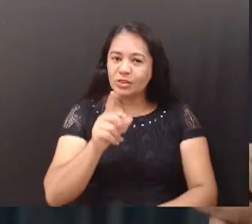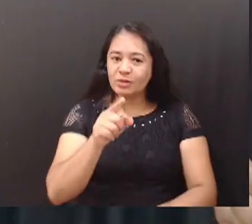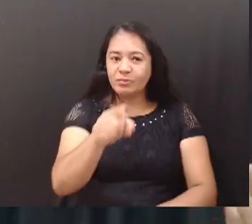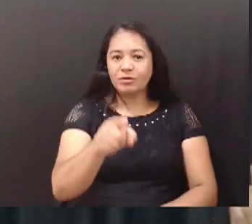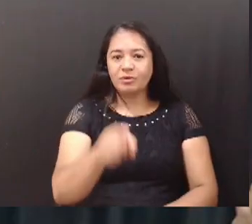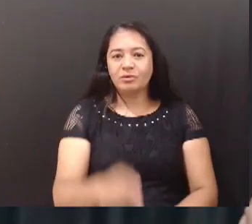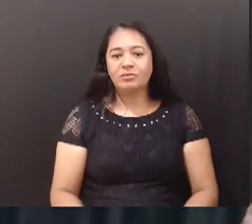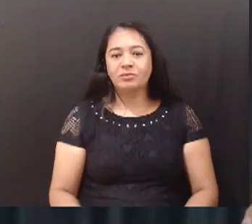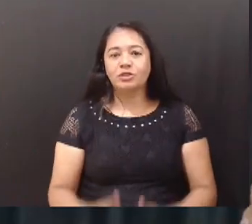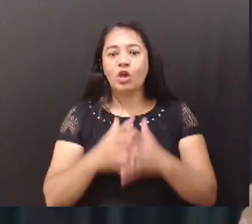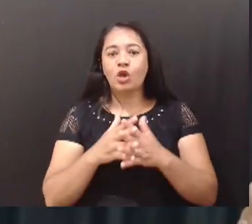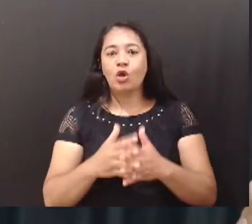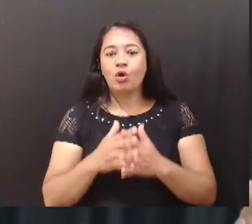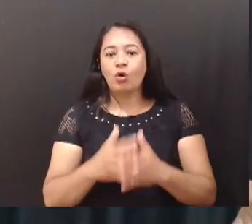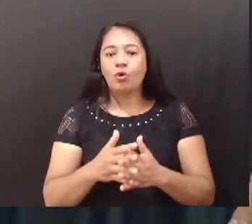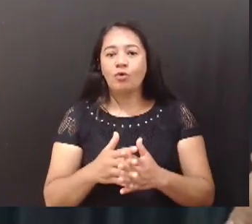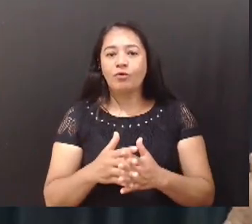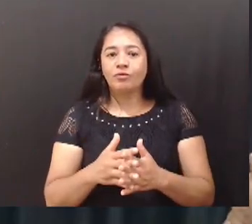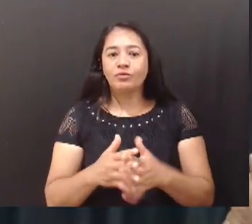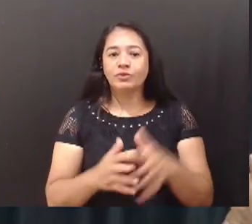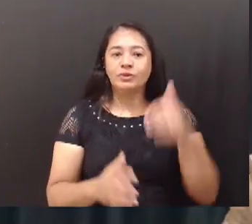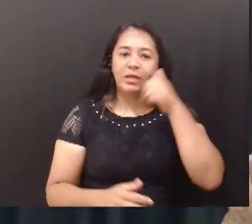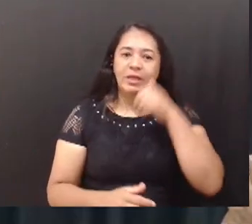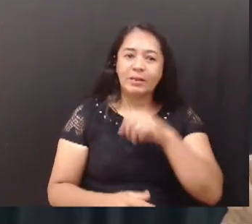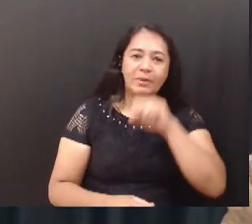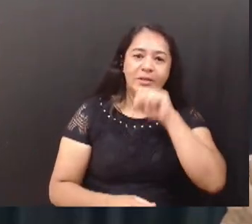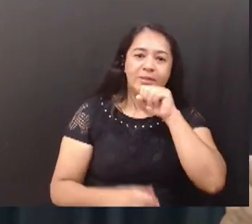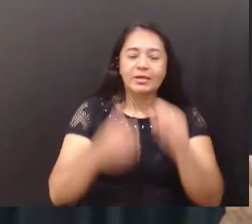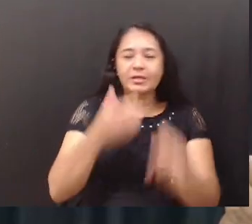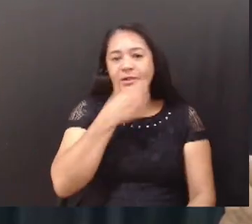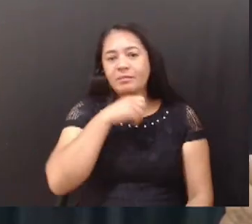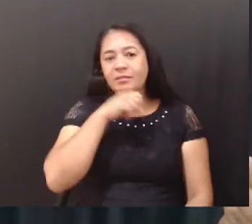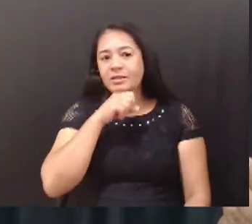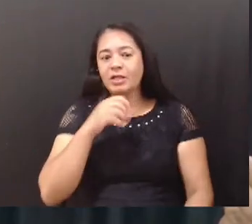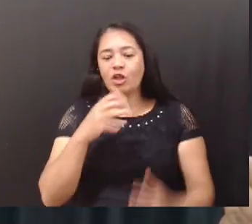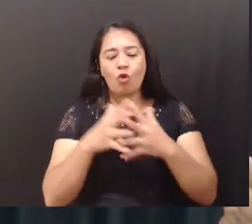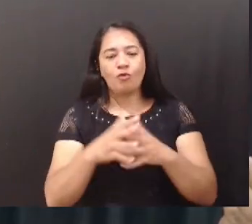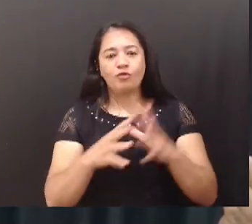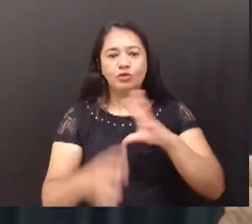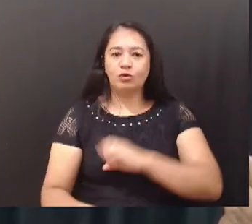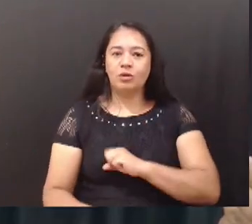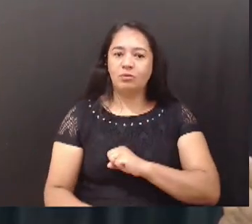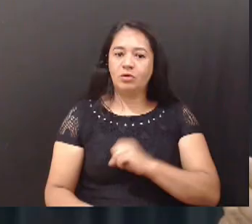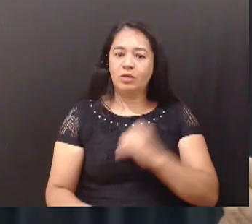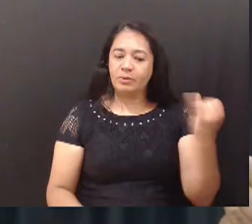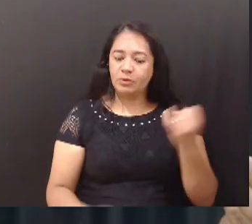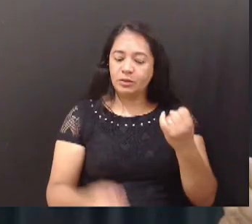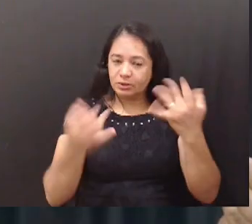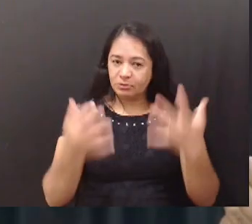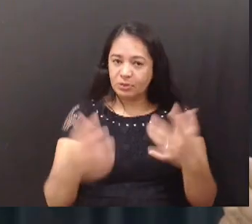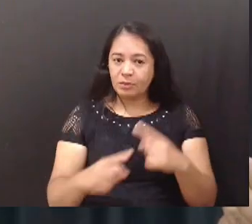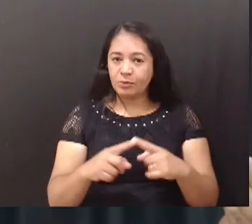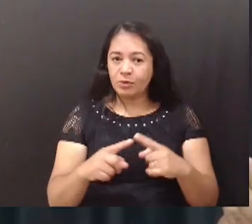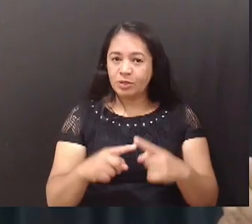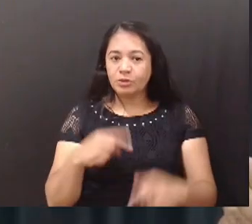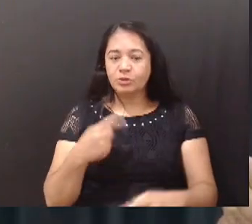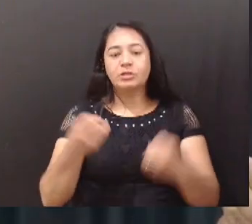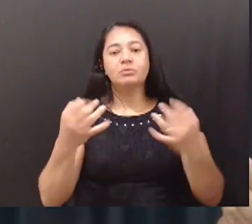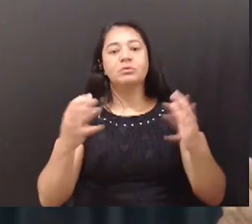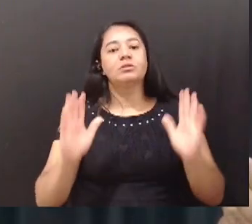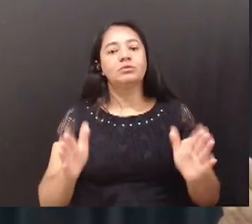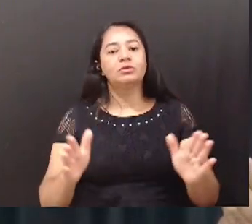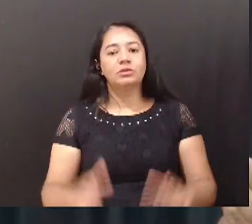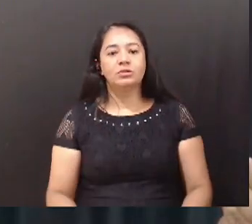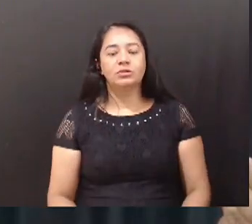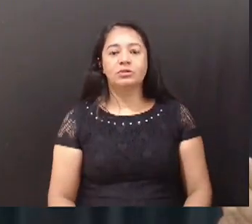maternidade e paternidade com amor. Eu acho muito importante a gente fazer essa ressalva. Porque a gente já falou aqui antes que existem